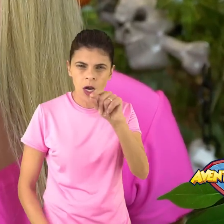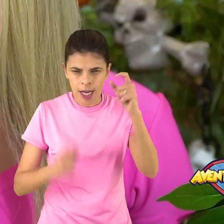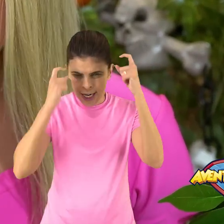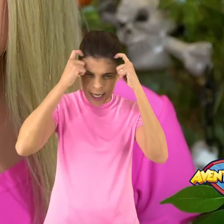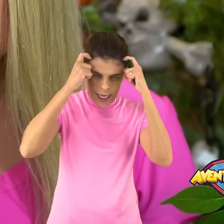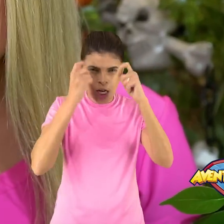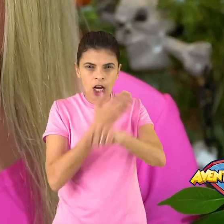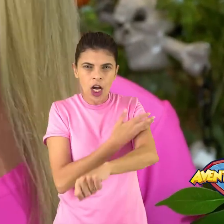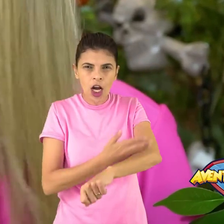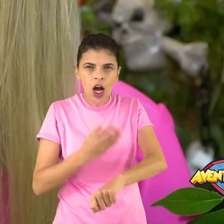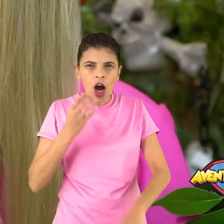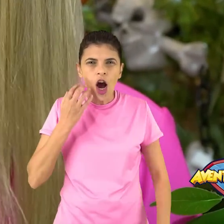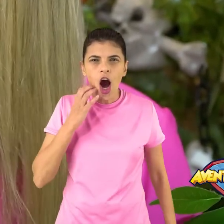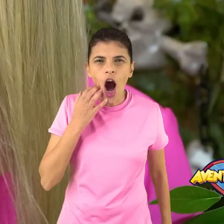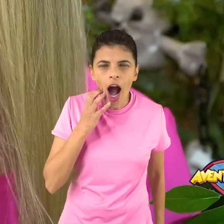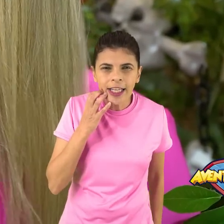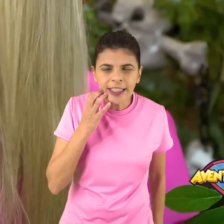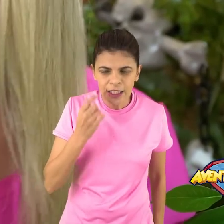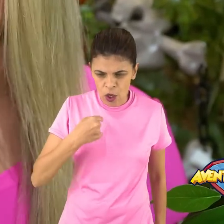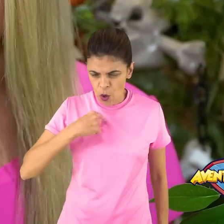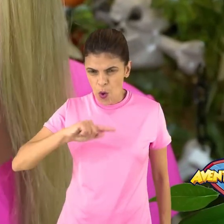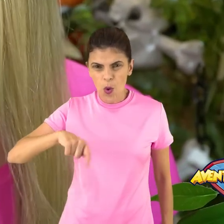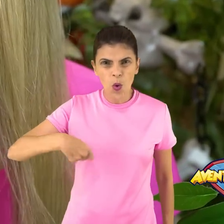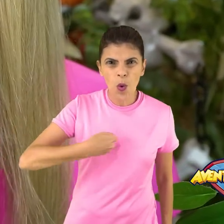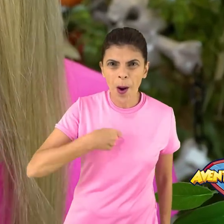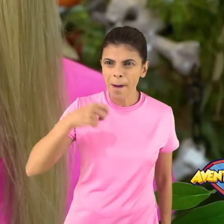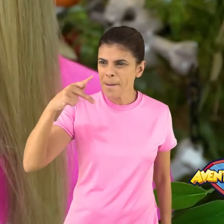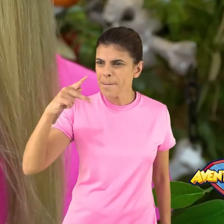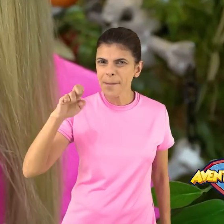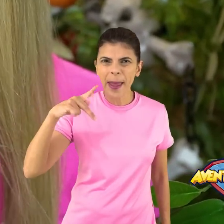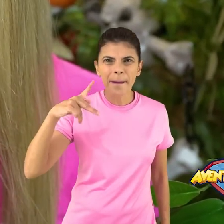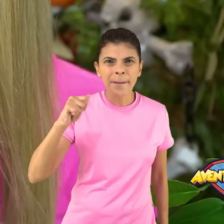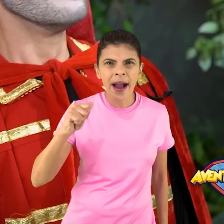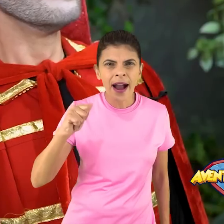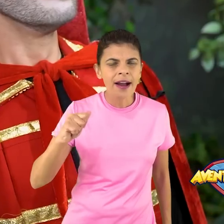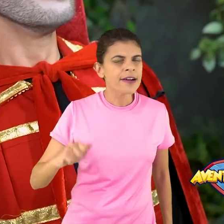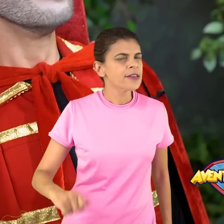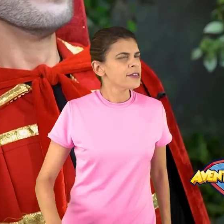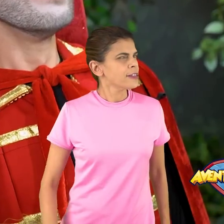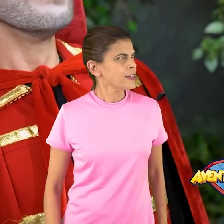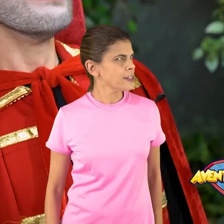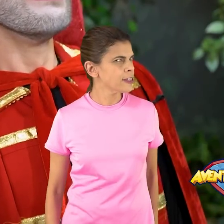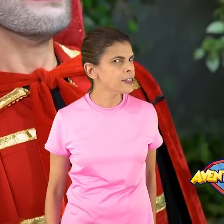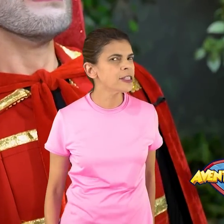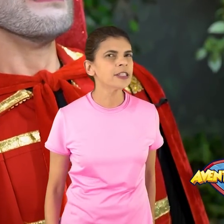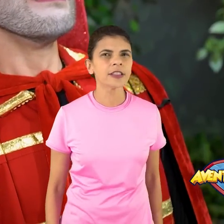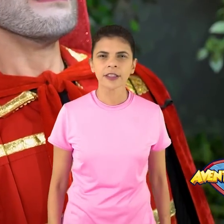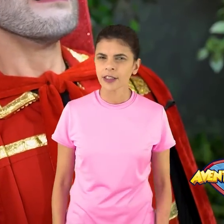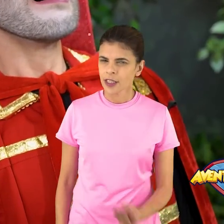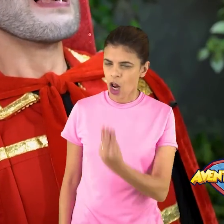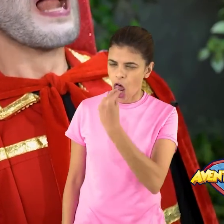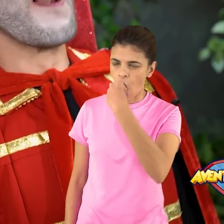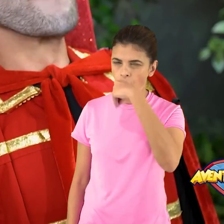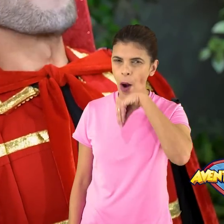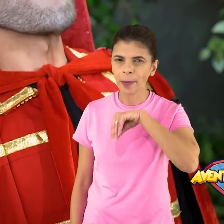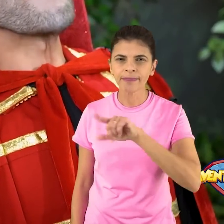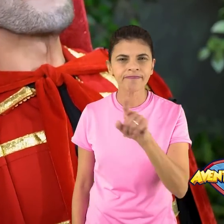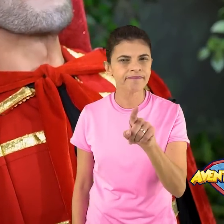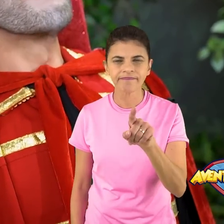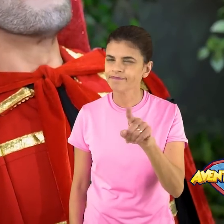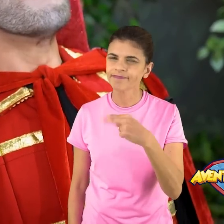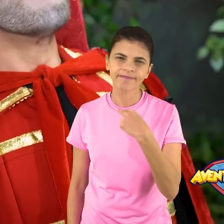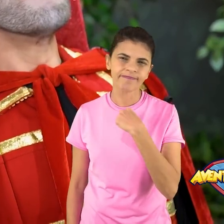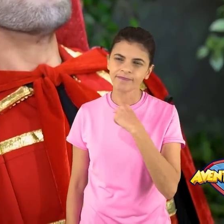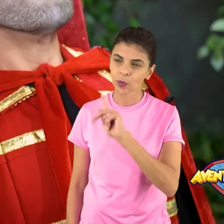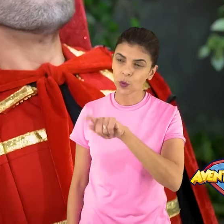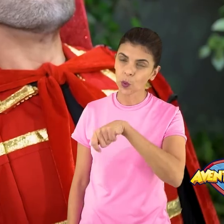Peppa Pig? Você me chamou de Peppa Pig? Guarde a sua língua, Vamp. Ninguém